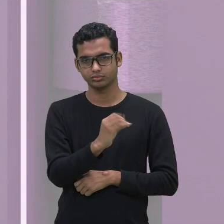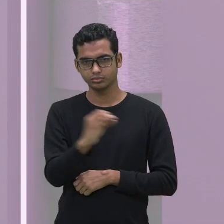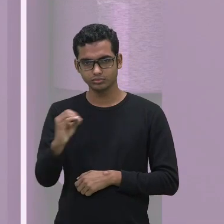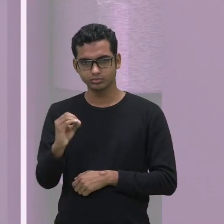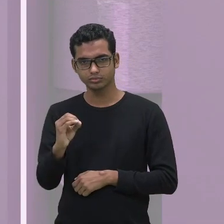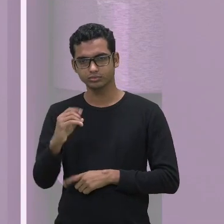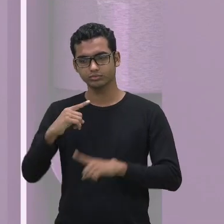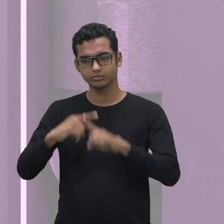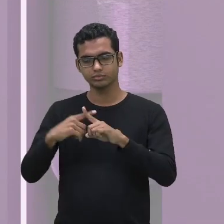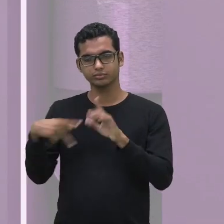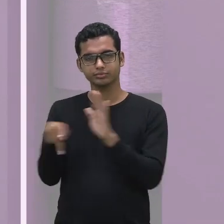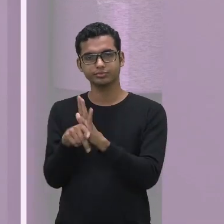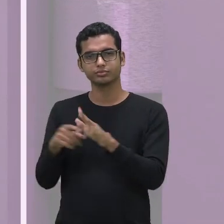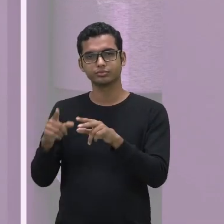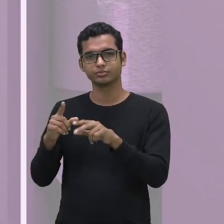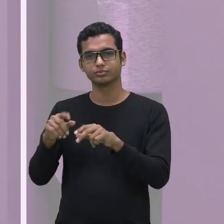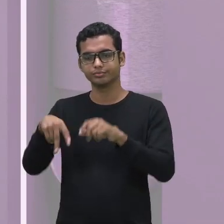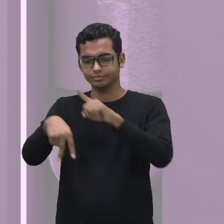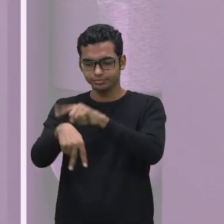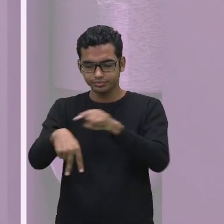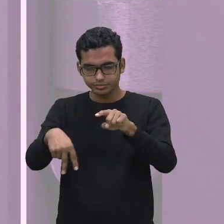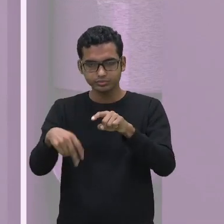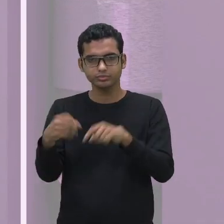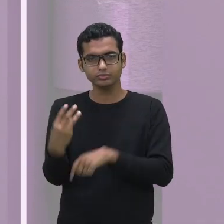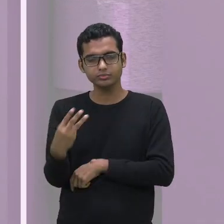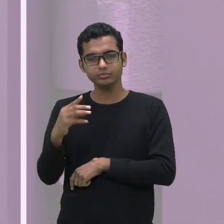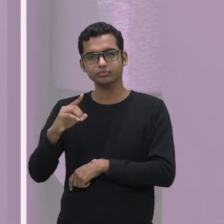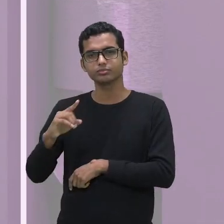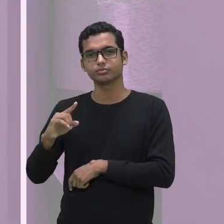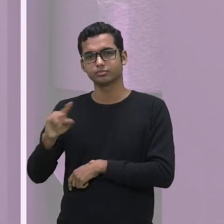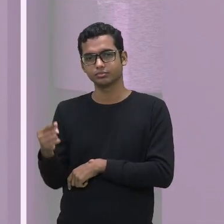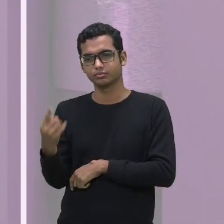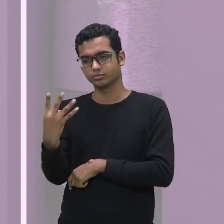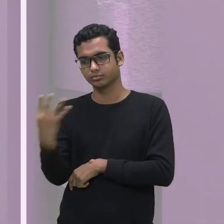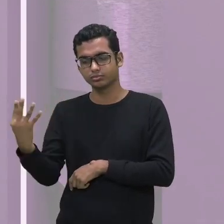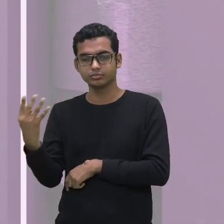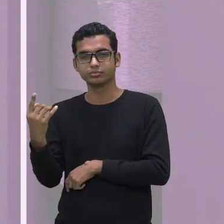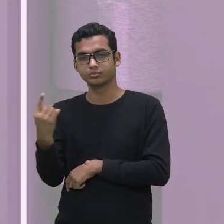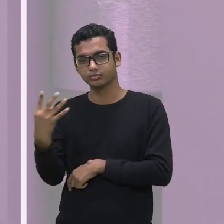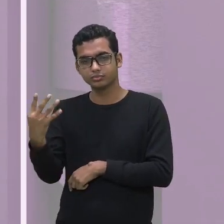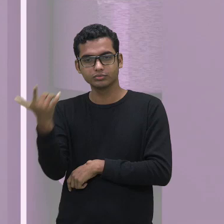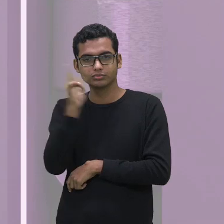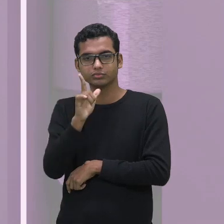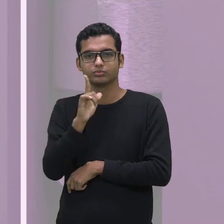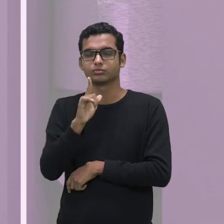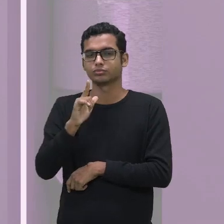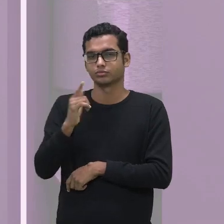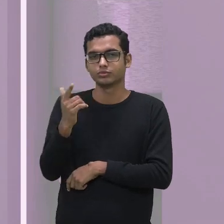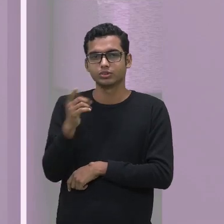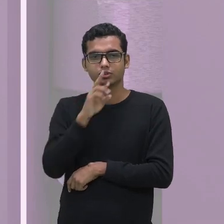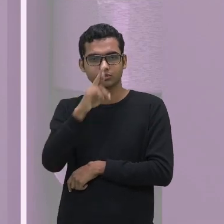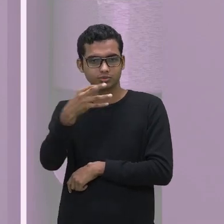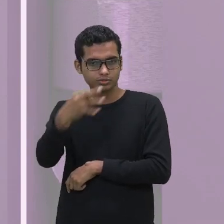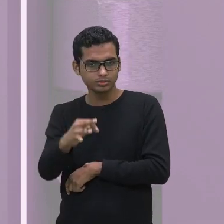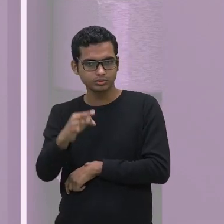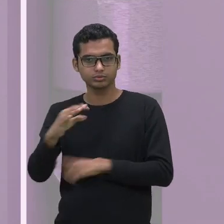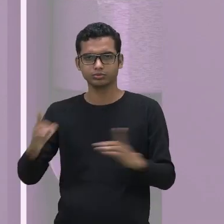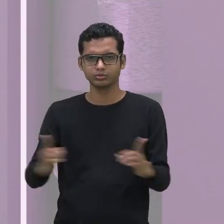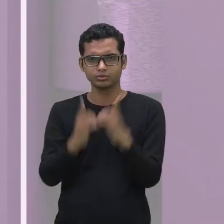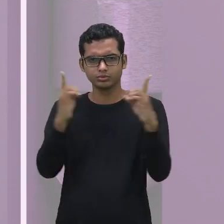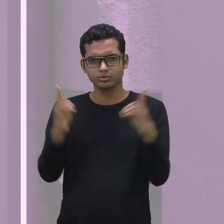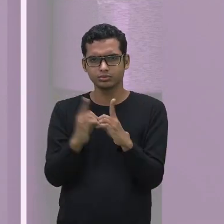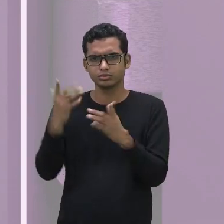encontrar, então, um resultado mais próximo da área real, né? Para efeito didático, mais uma vez, a gente